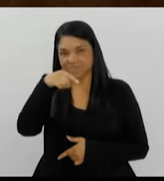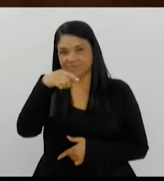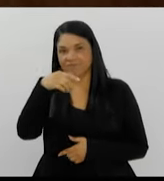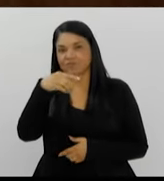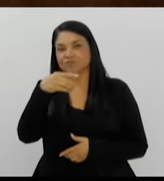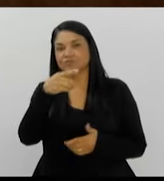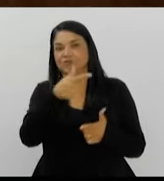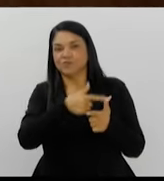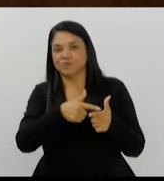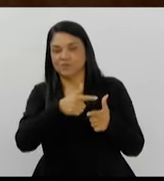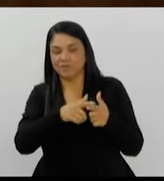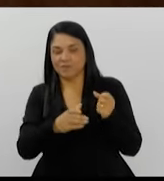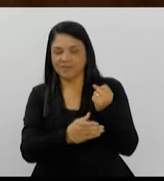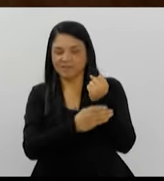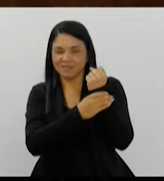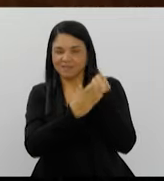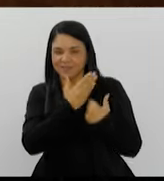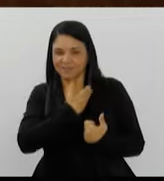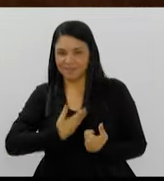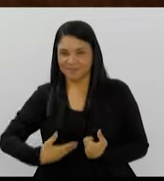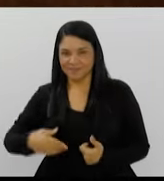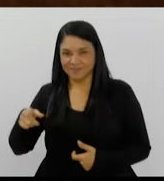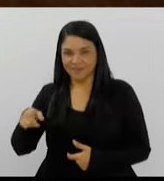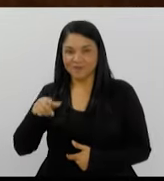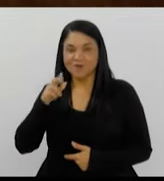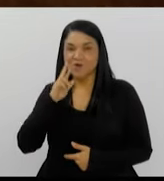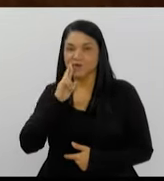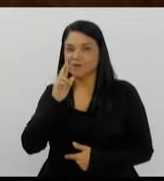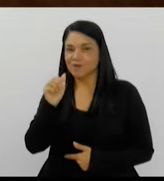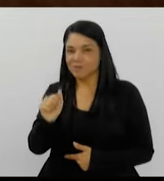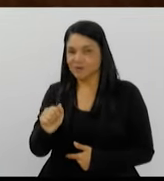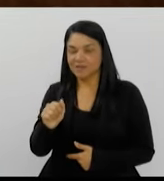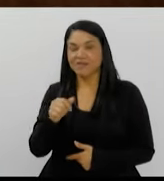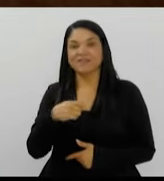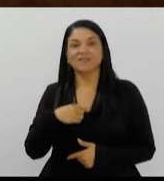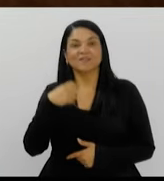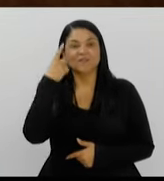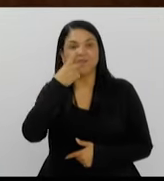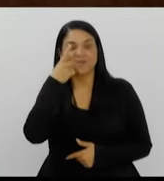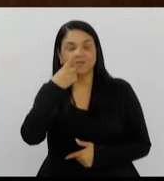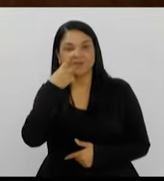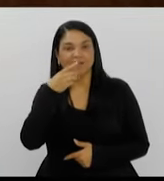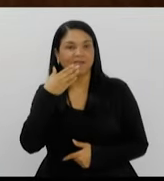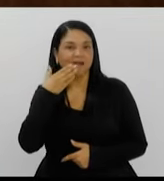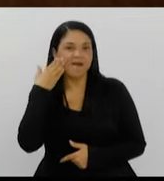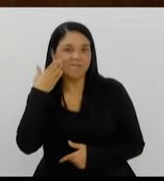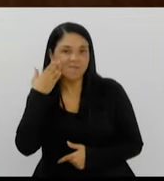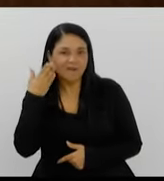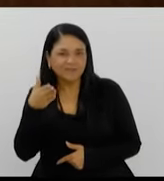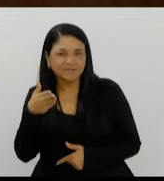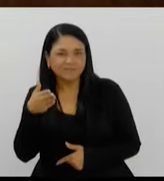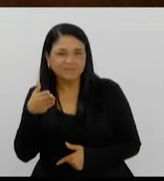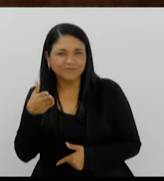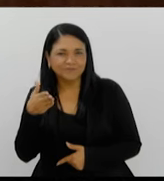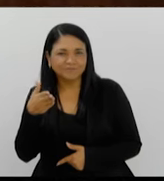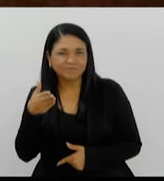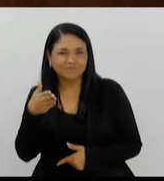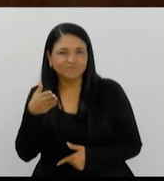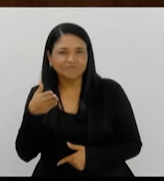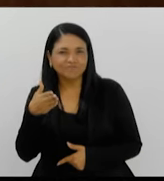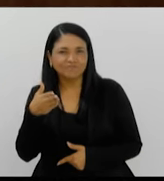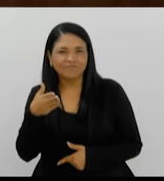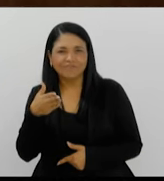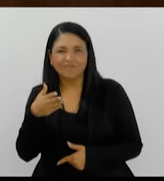pública no Deputado Rodrigo amorinho no Deputado ramagem no mínimo é uma